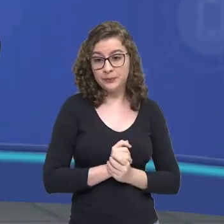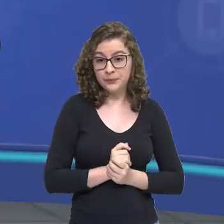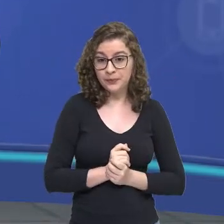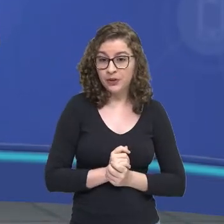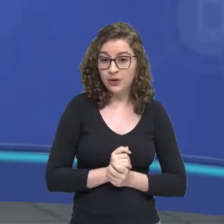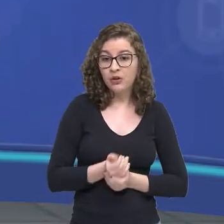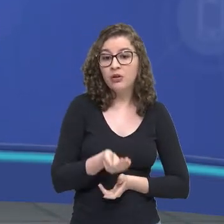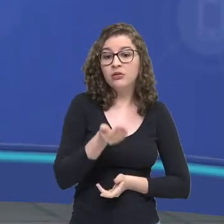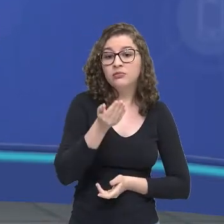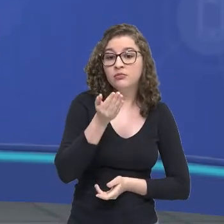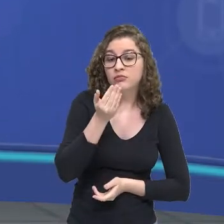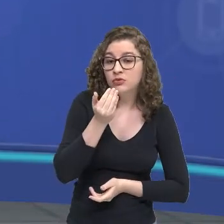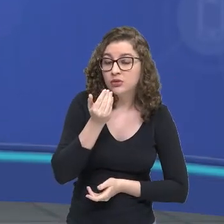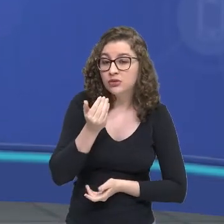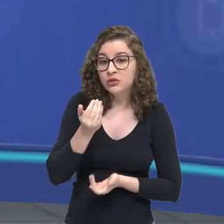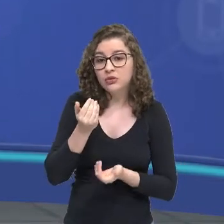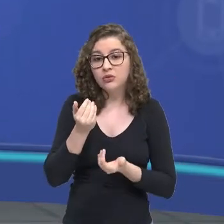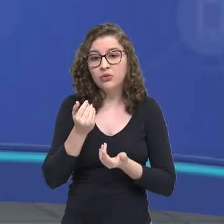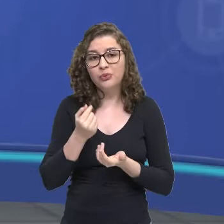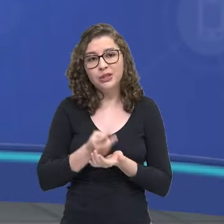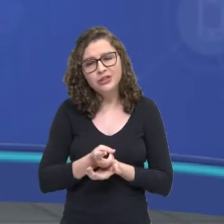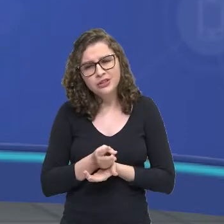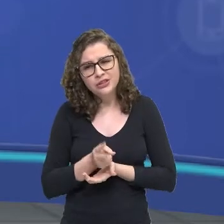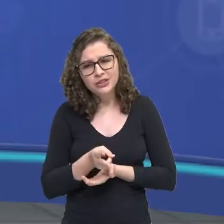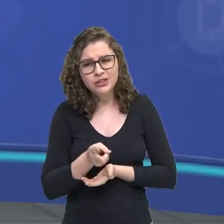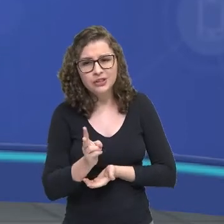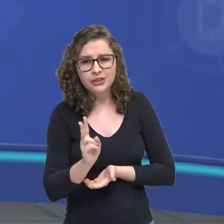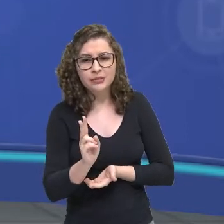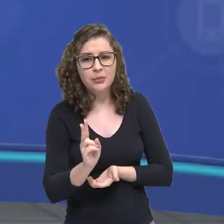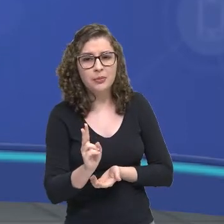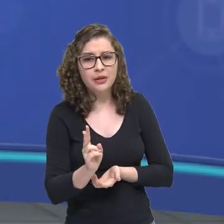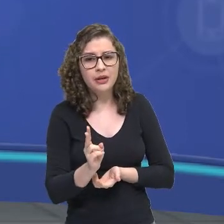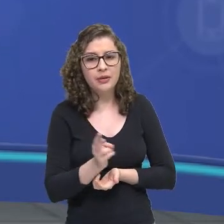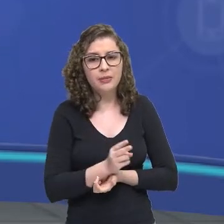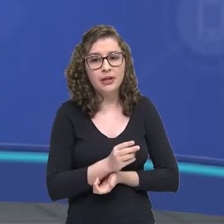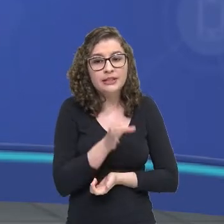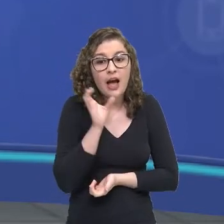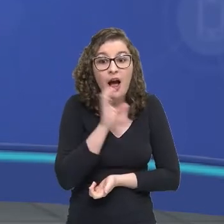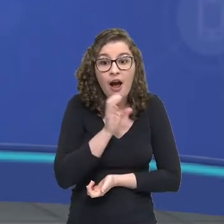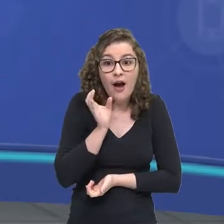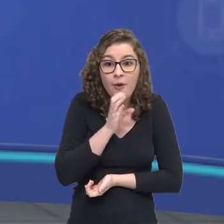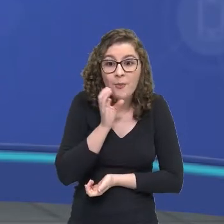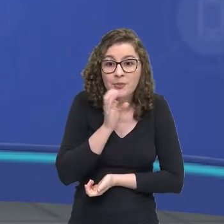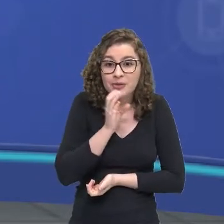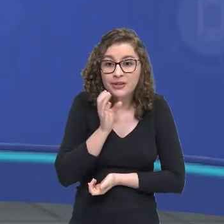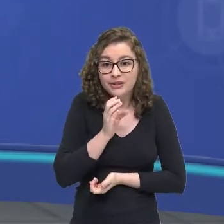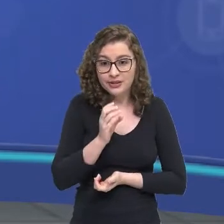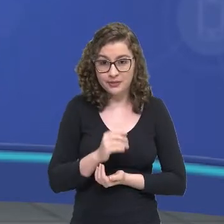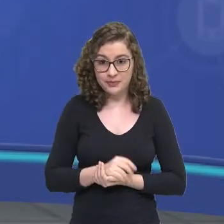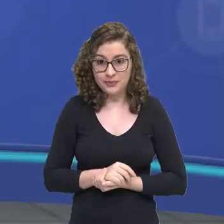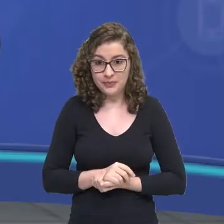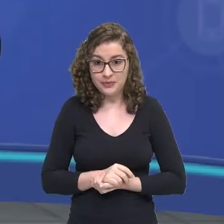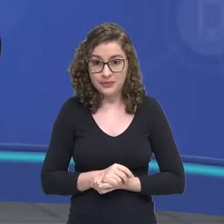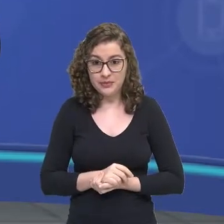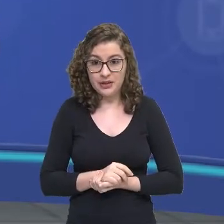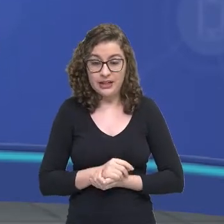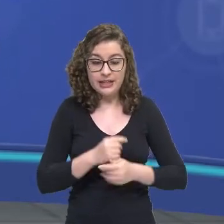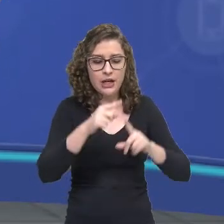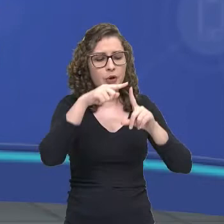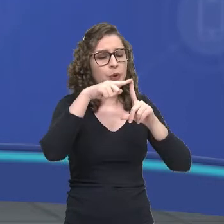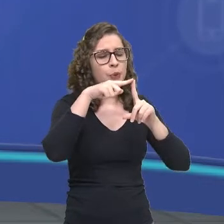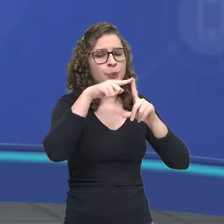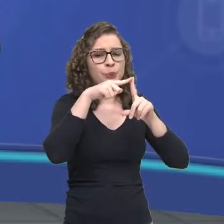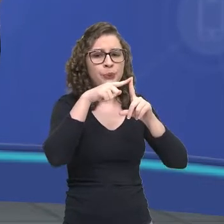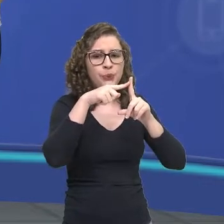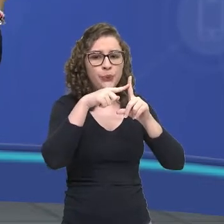alimentos que têm um tempo de durabilidade um pouquinho menor e com a diminuição da